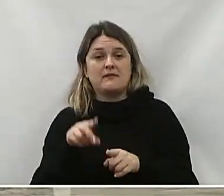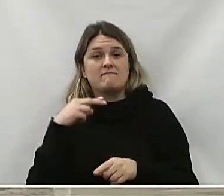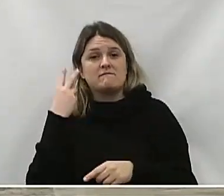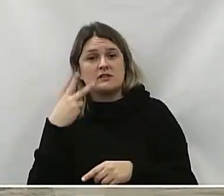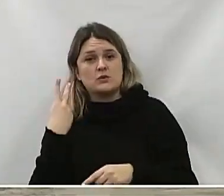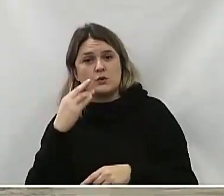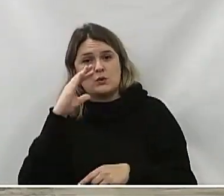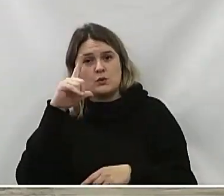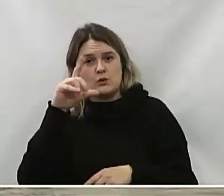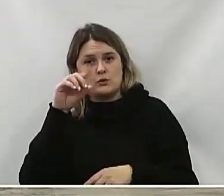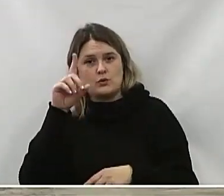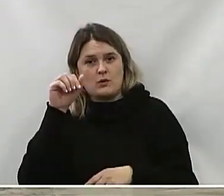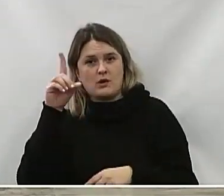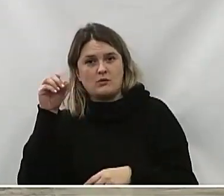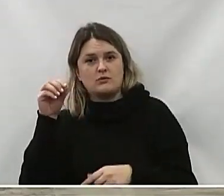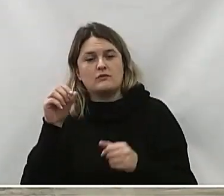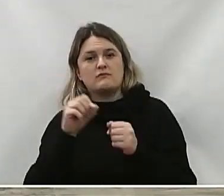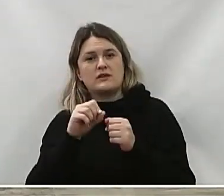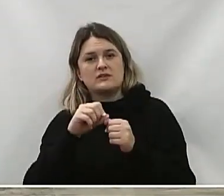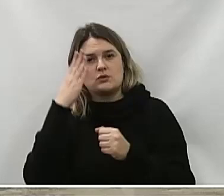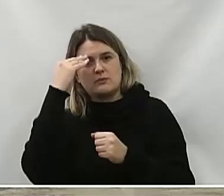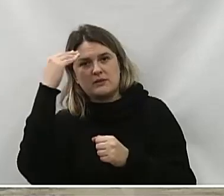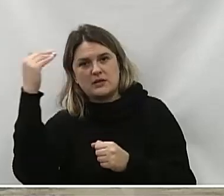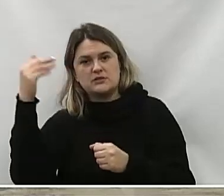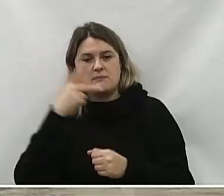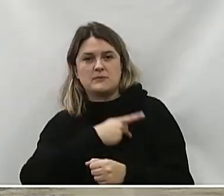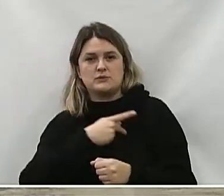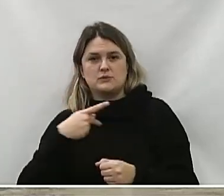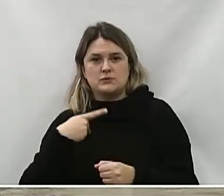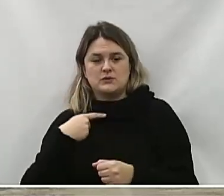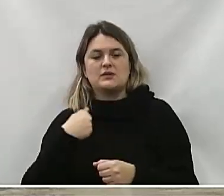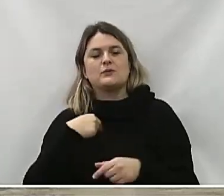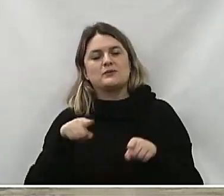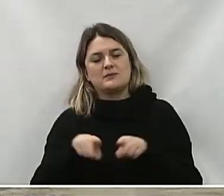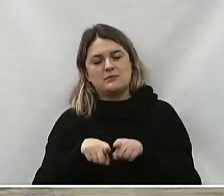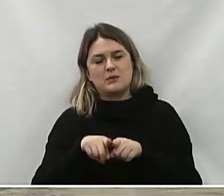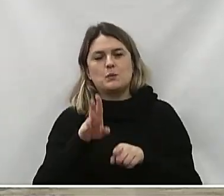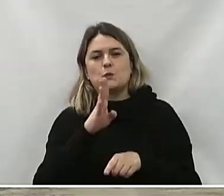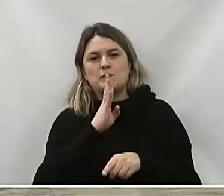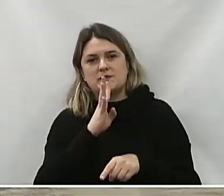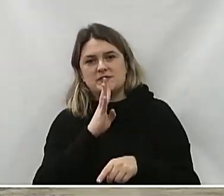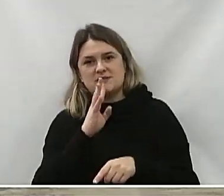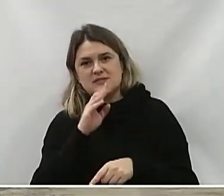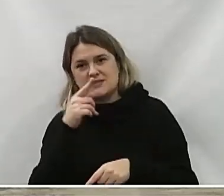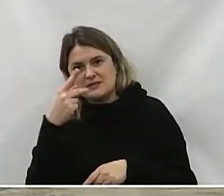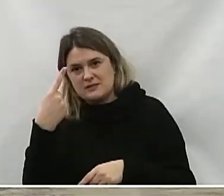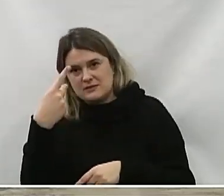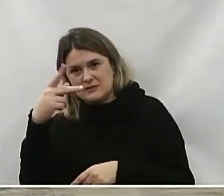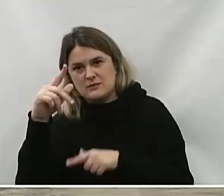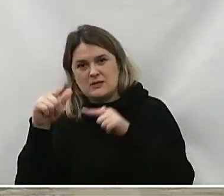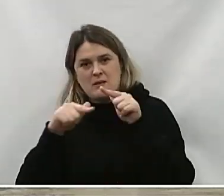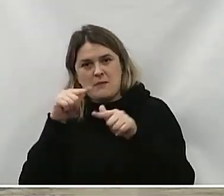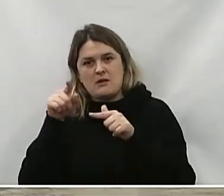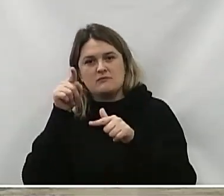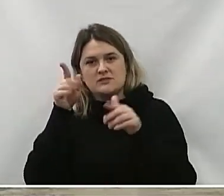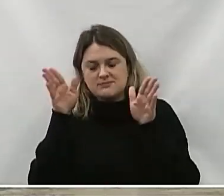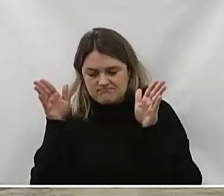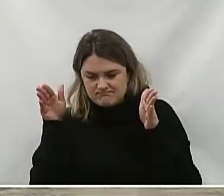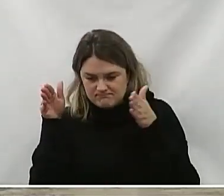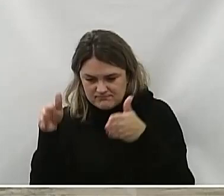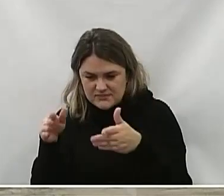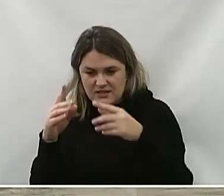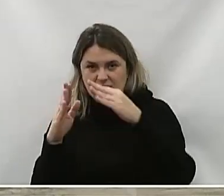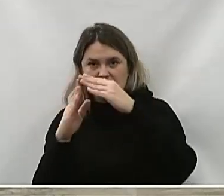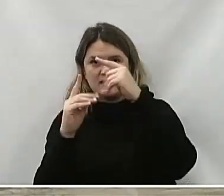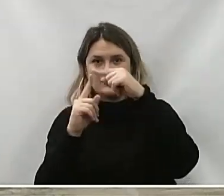Clodoaldo que serve a Moção ao pastor que eu tive também a graça satisfação de conhecer a seu trabalho sua dedicação a